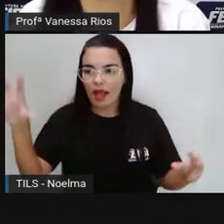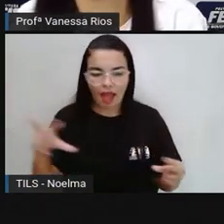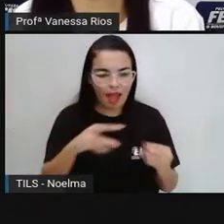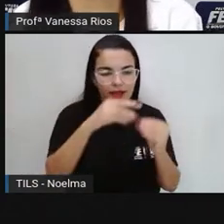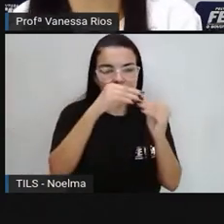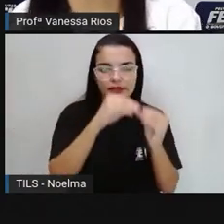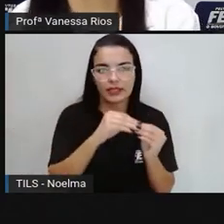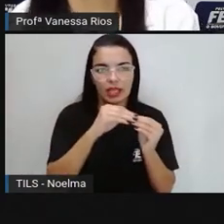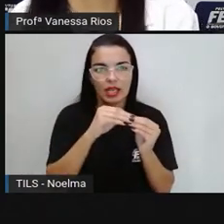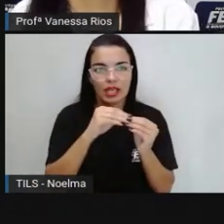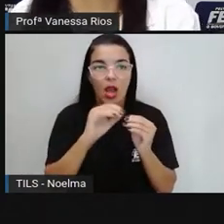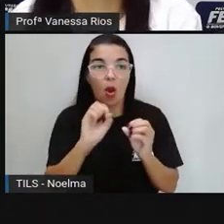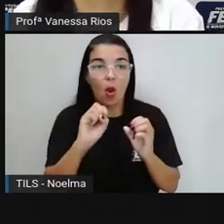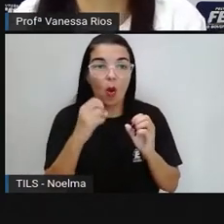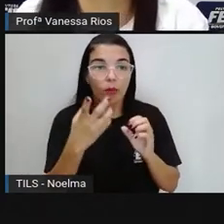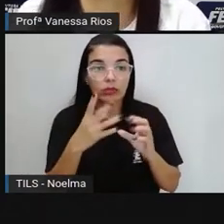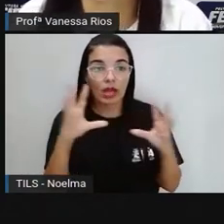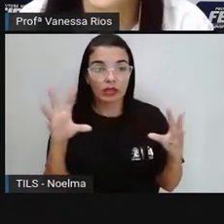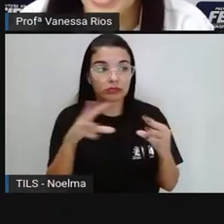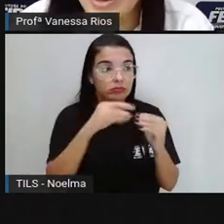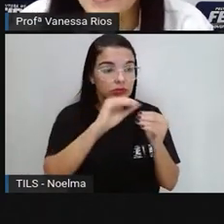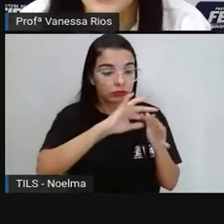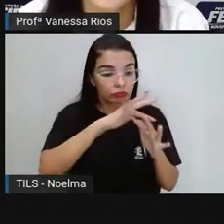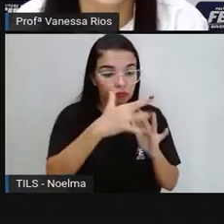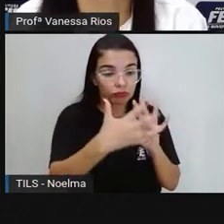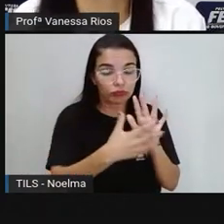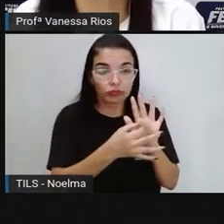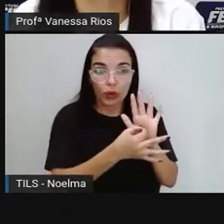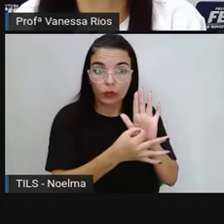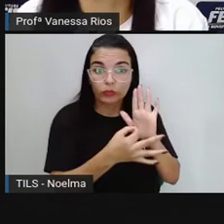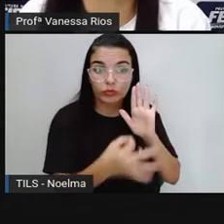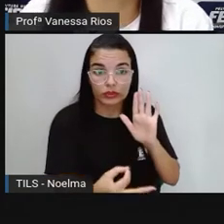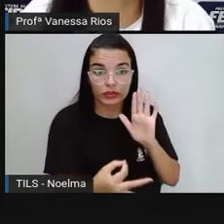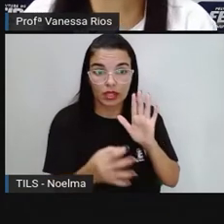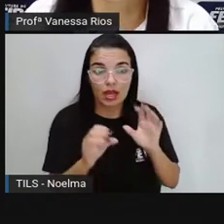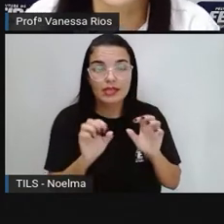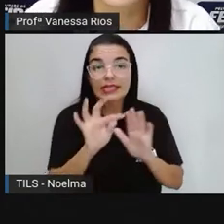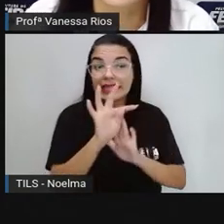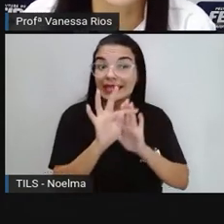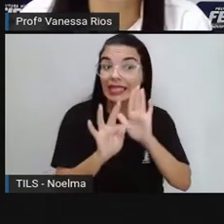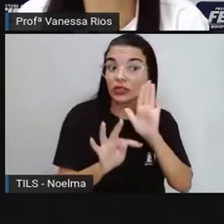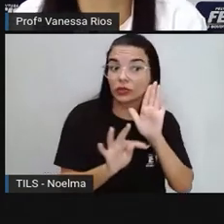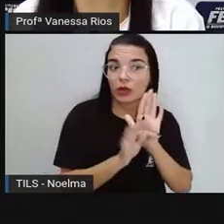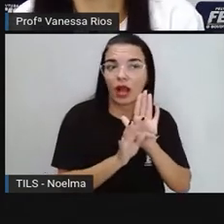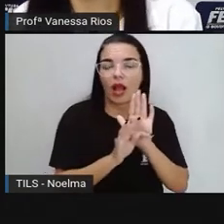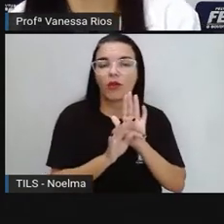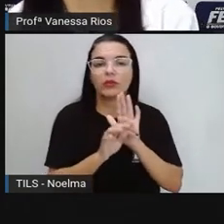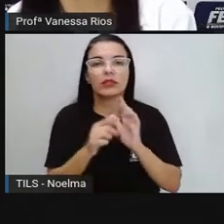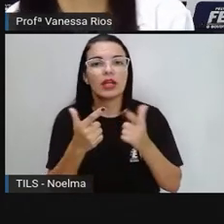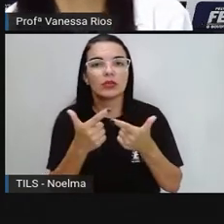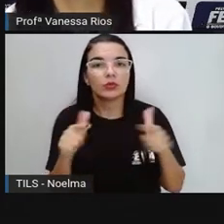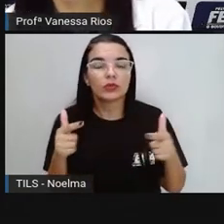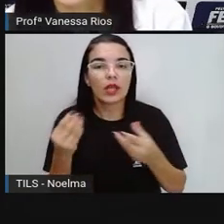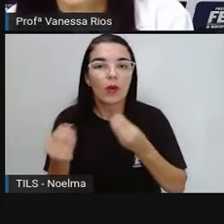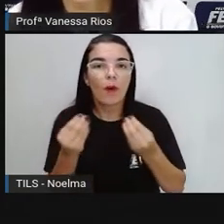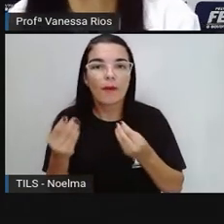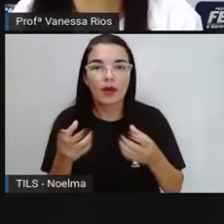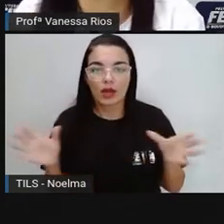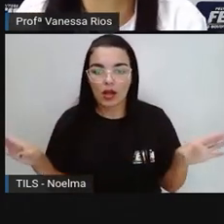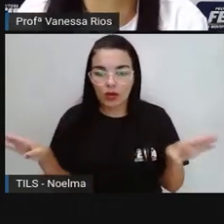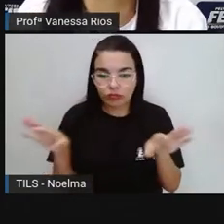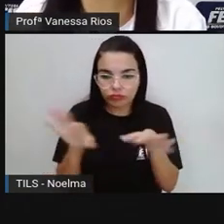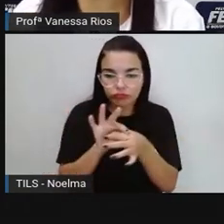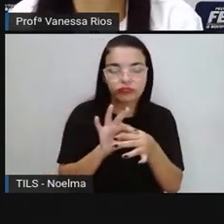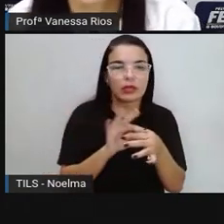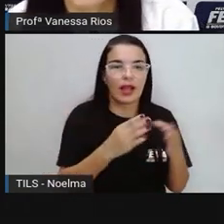se referindo aí a gênero textual, a gente não está falando aí, né, desse tipo de conversa que